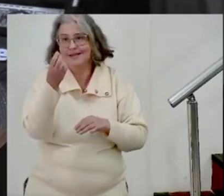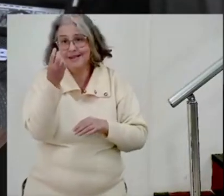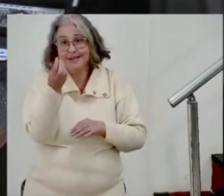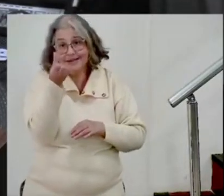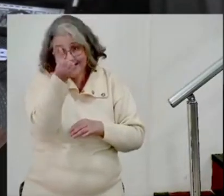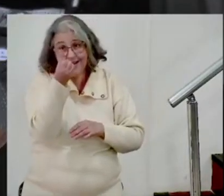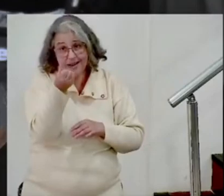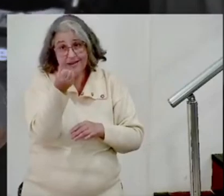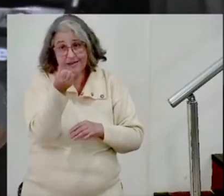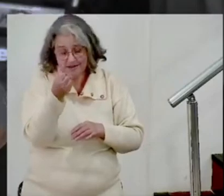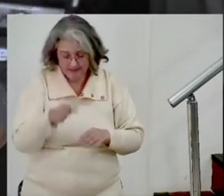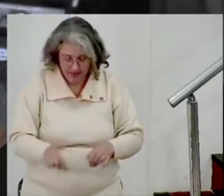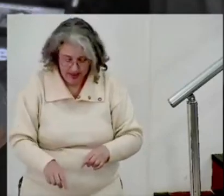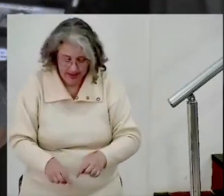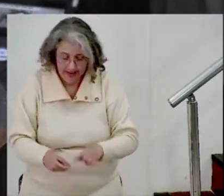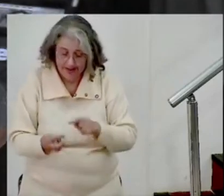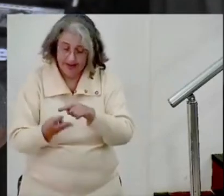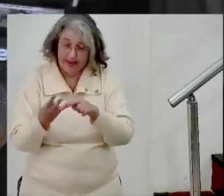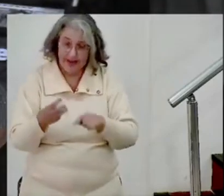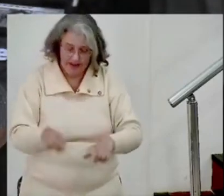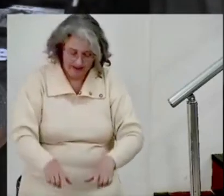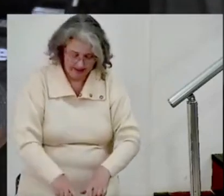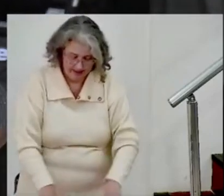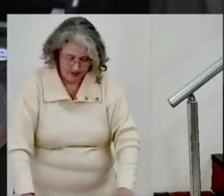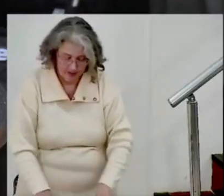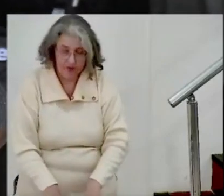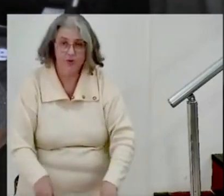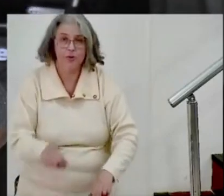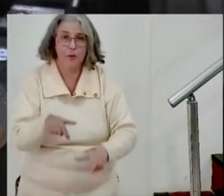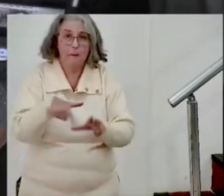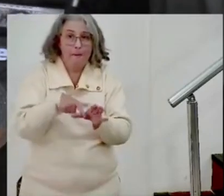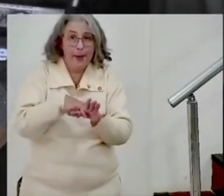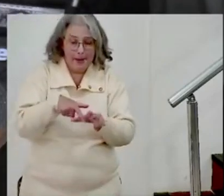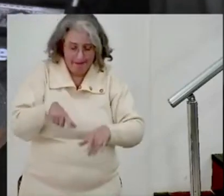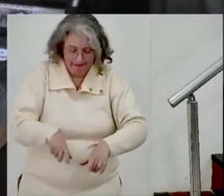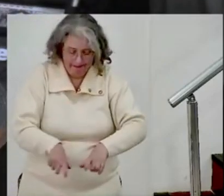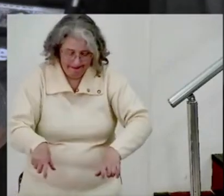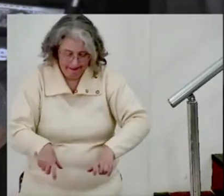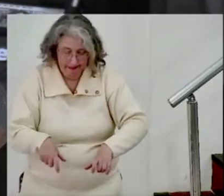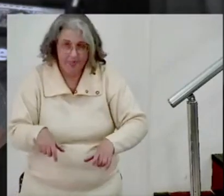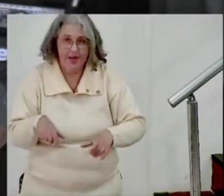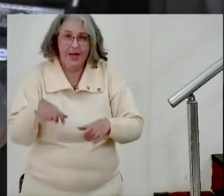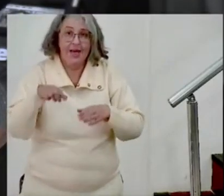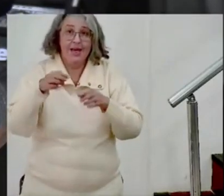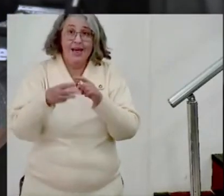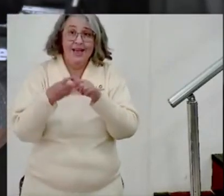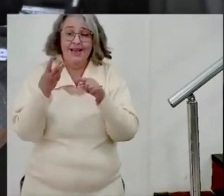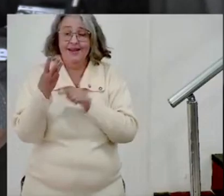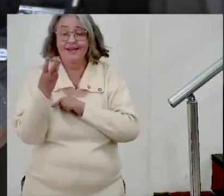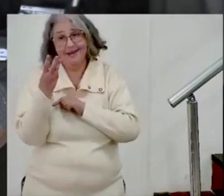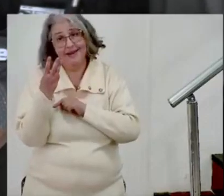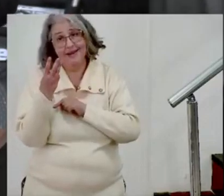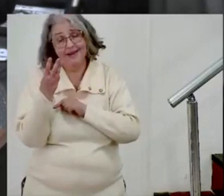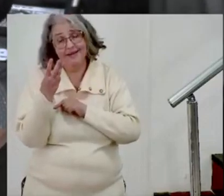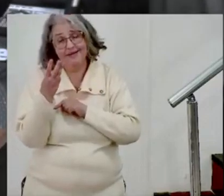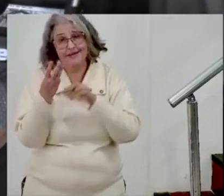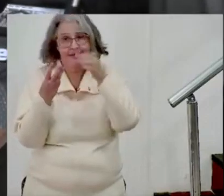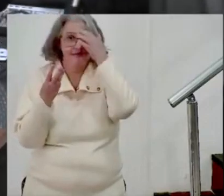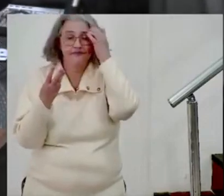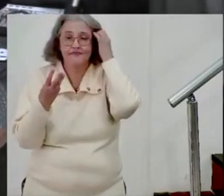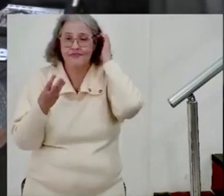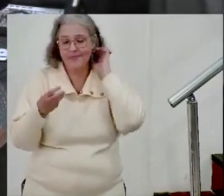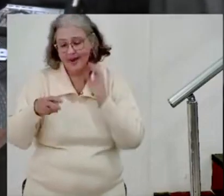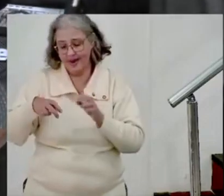escabelo dos pés e 3 camadas de pessoas sustentando o trono de Senaqueribe sentado. E nenhum outro trono que se